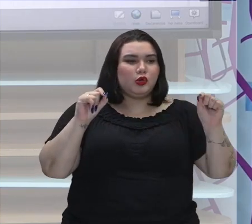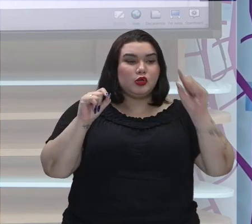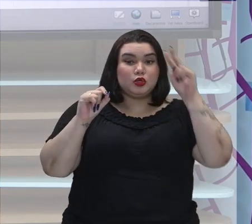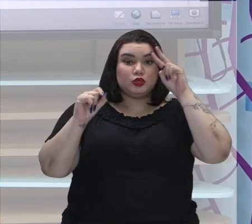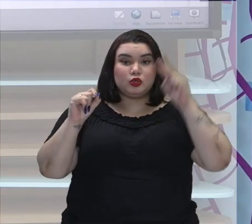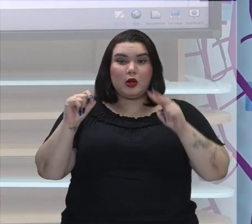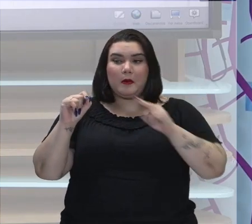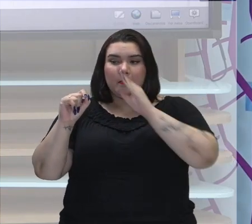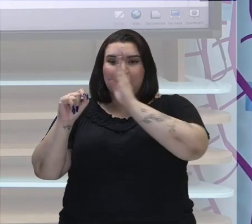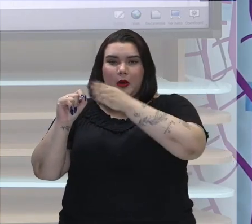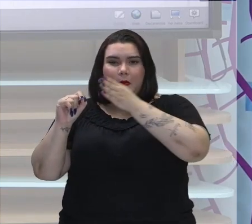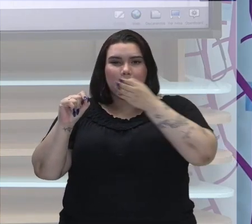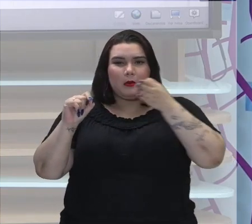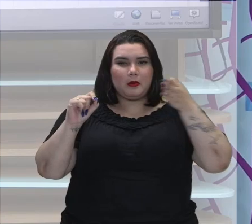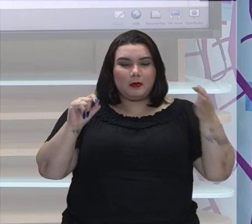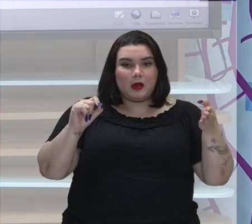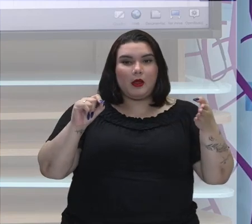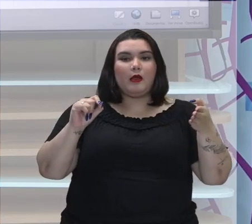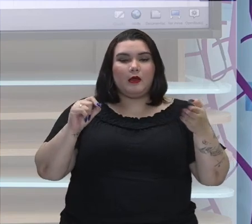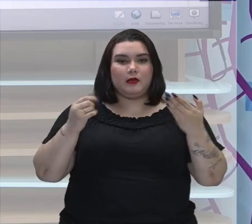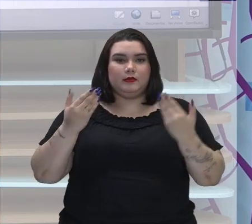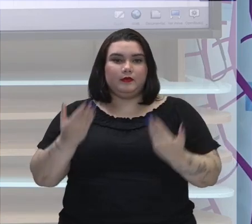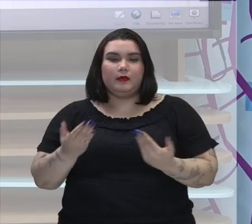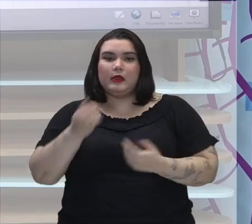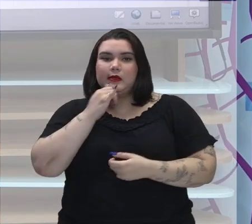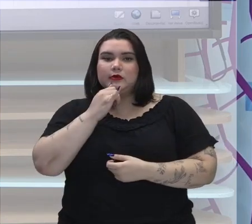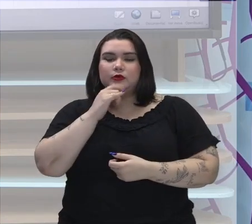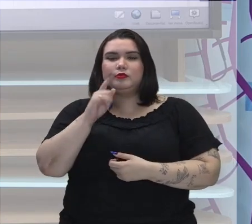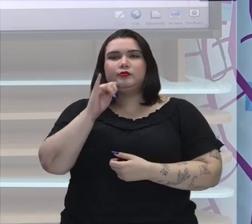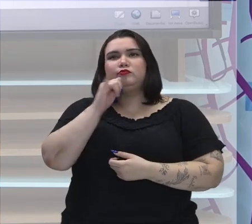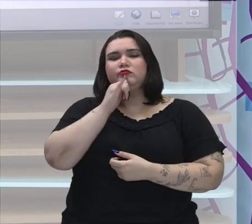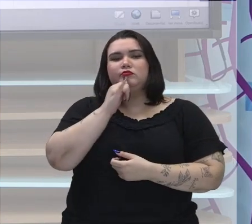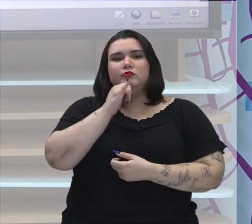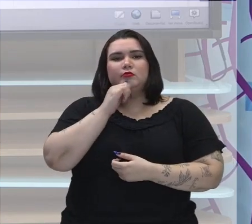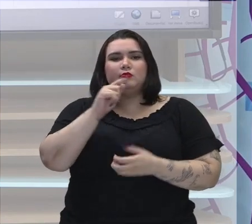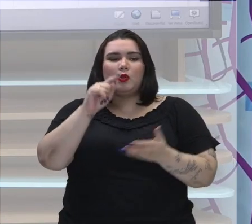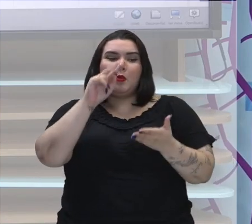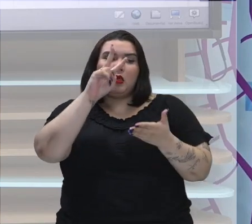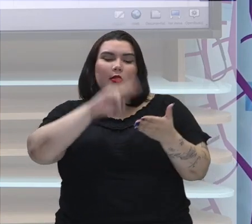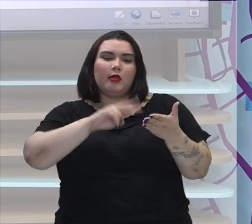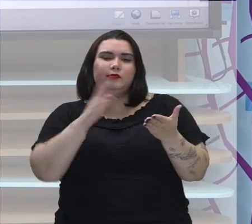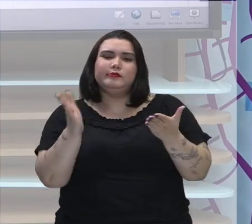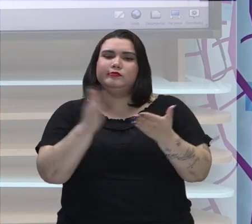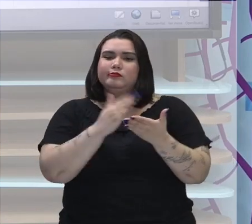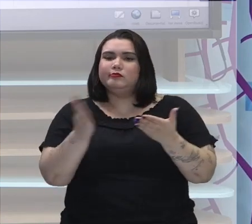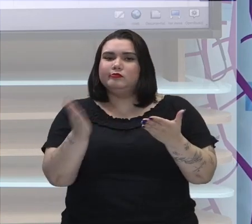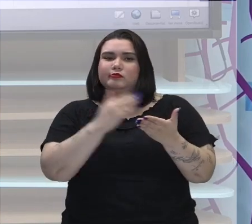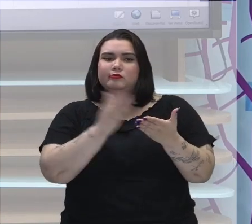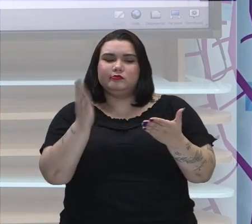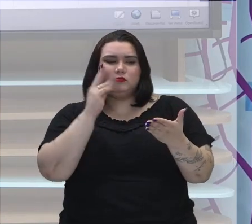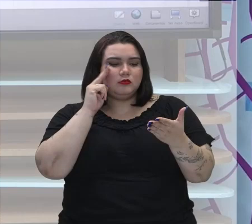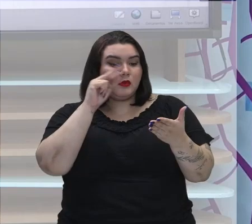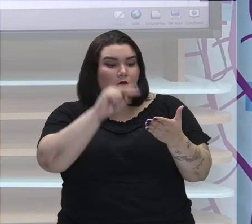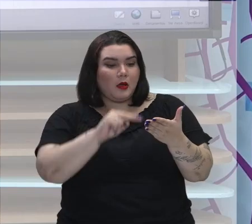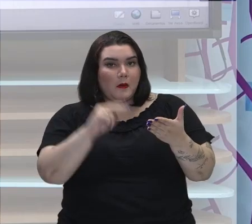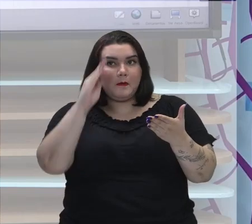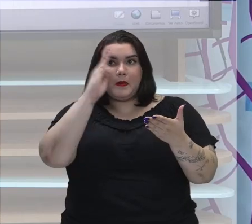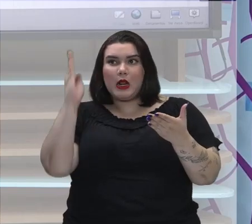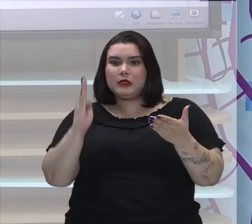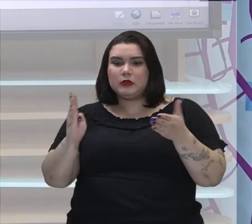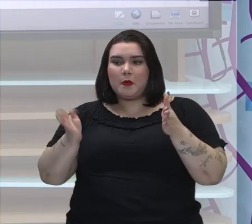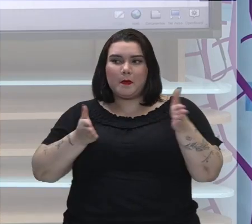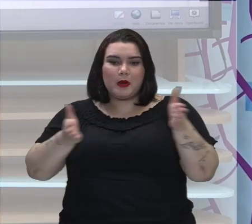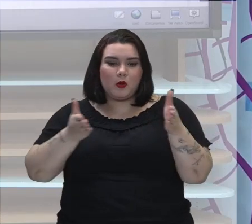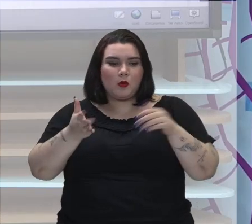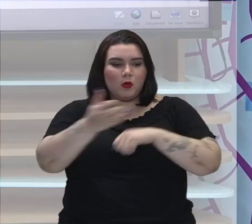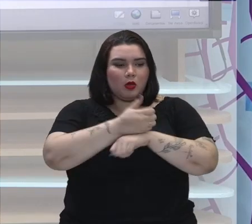quando tiver contato com o assunto, por exemplo, quando você lê a respeito Brasil, período